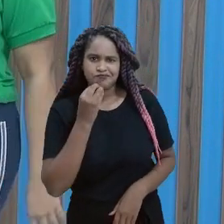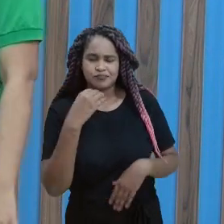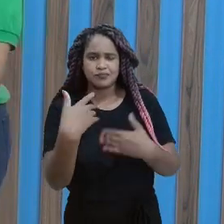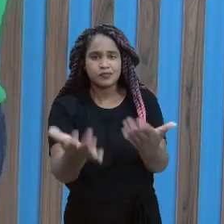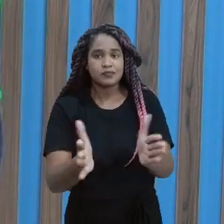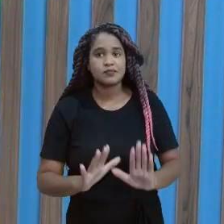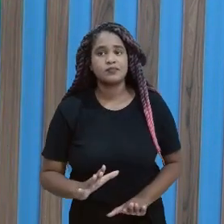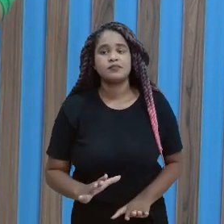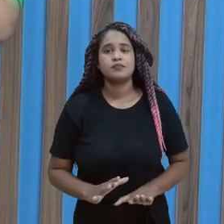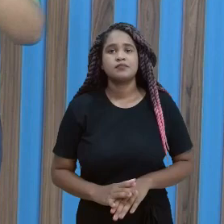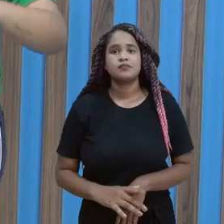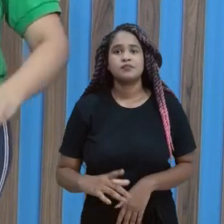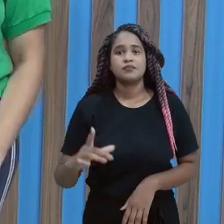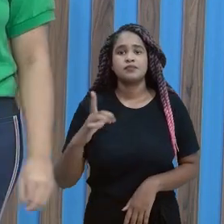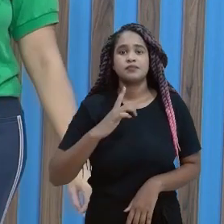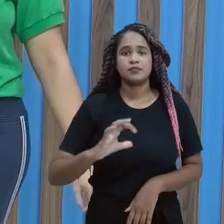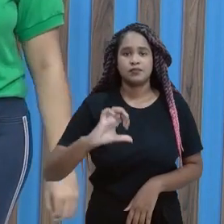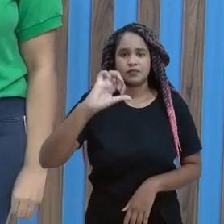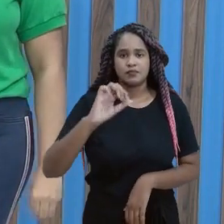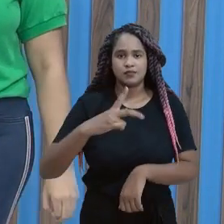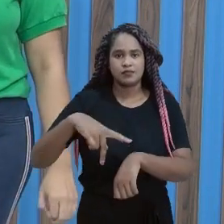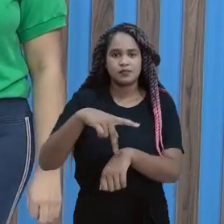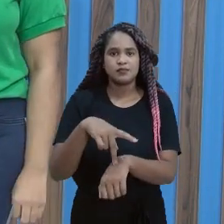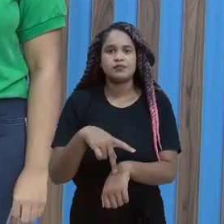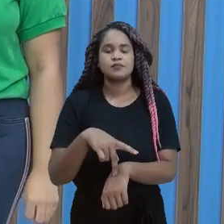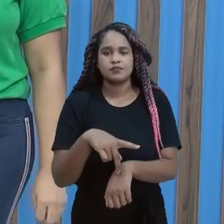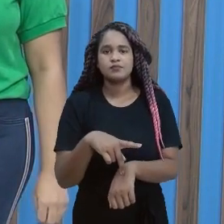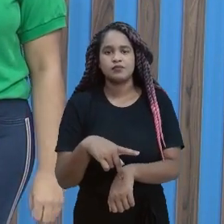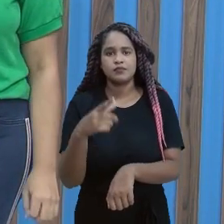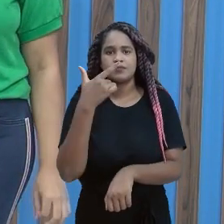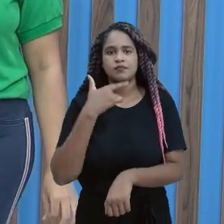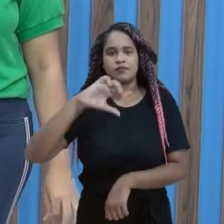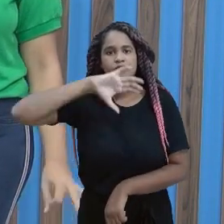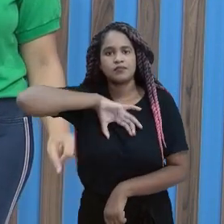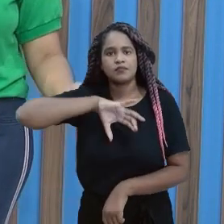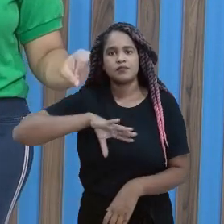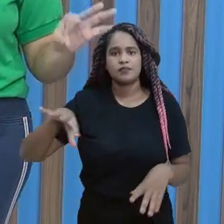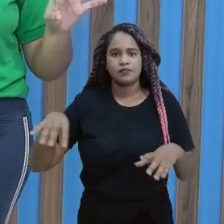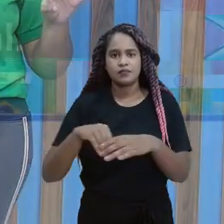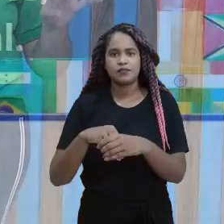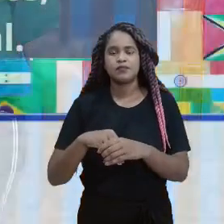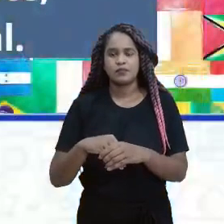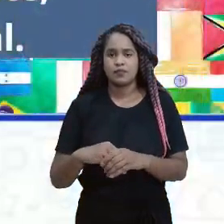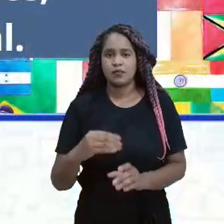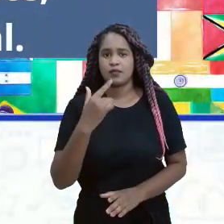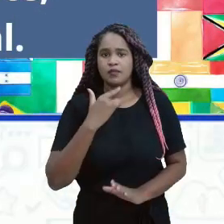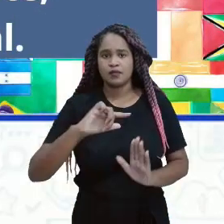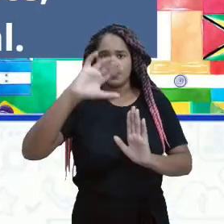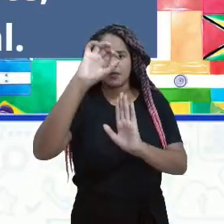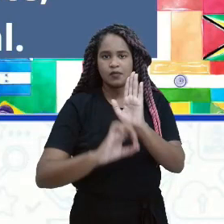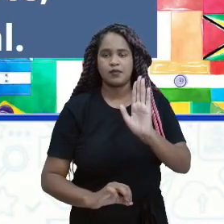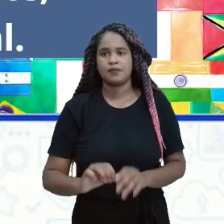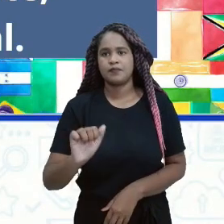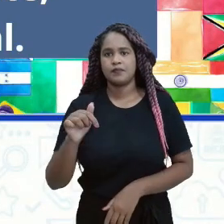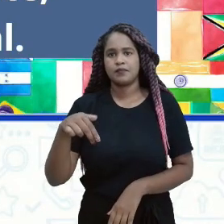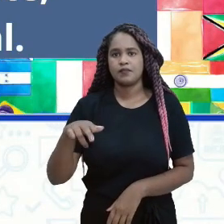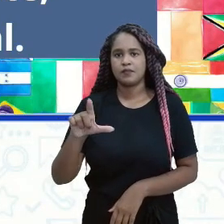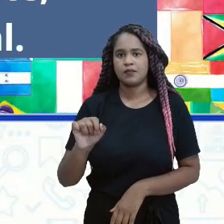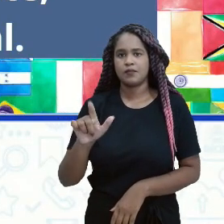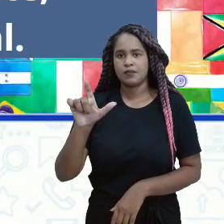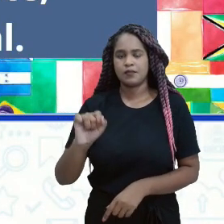Então, quais são? 9 países são aqueles que falam a língua portuguesa como idioma oficial. Ó. A gente tem